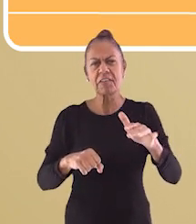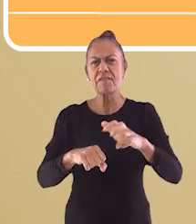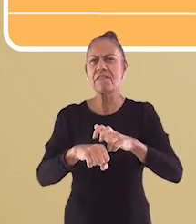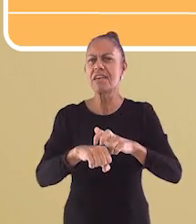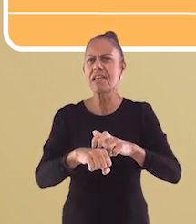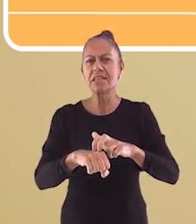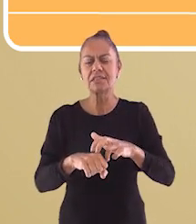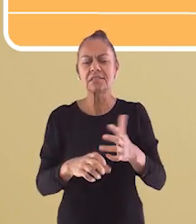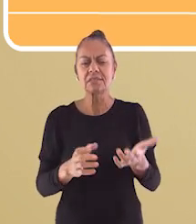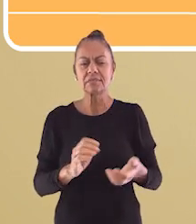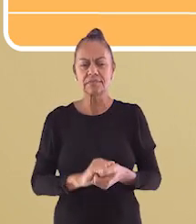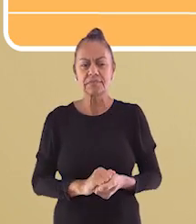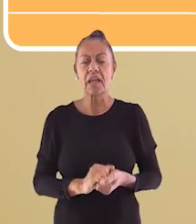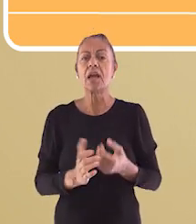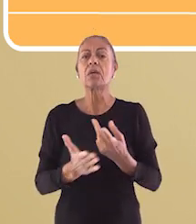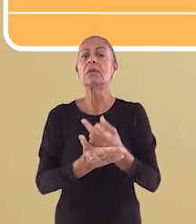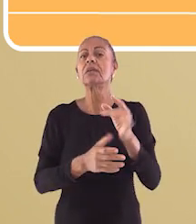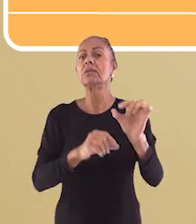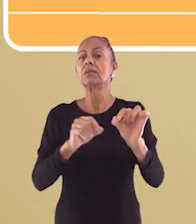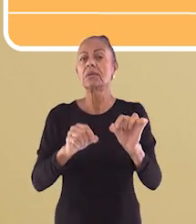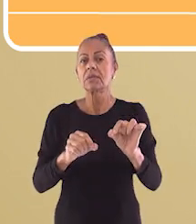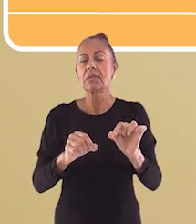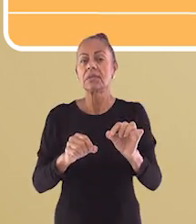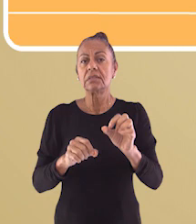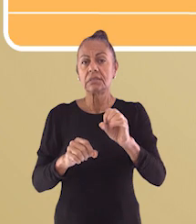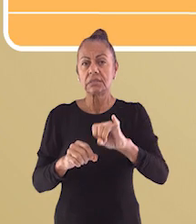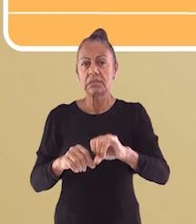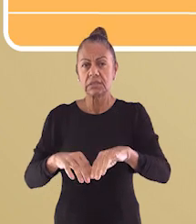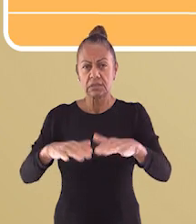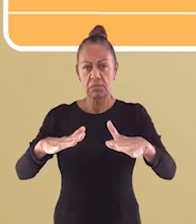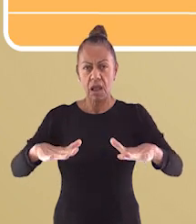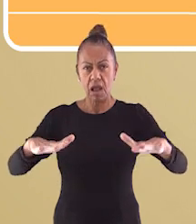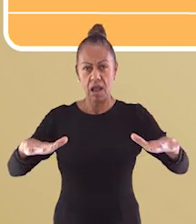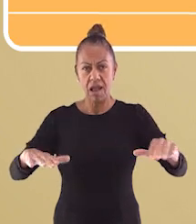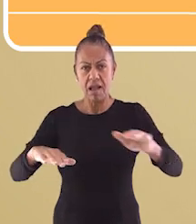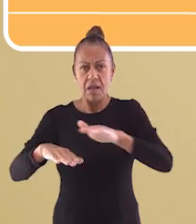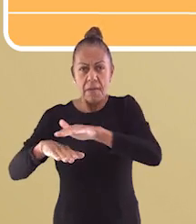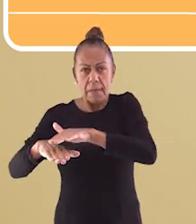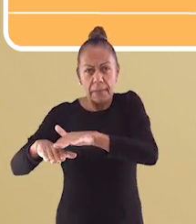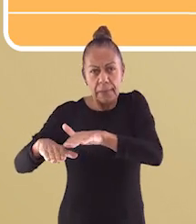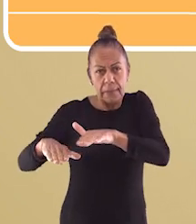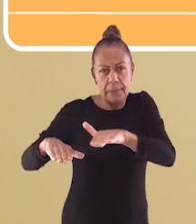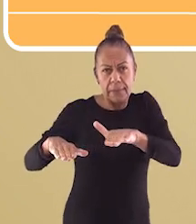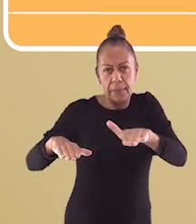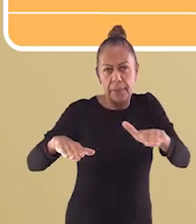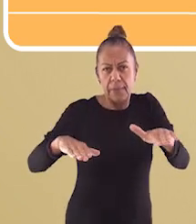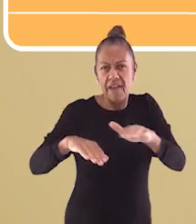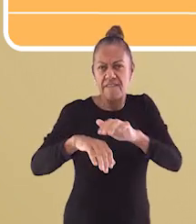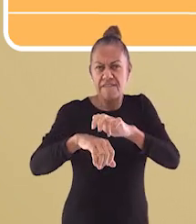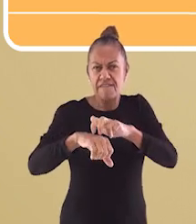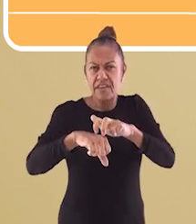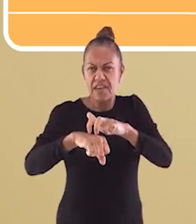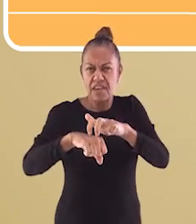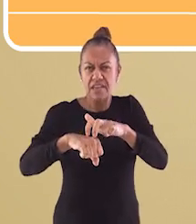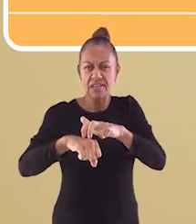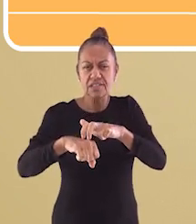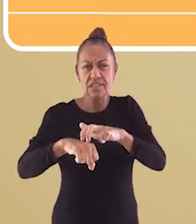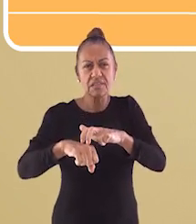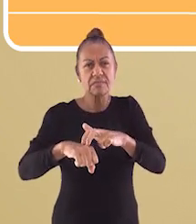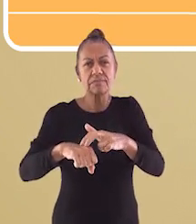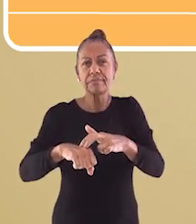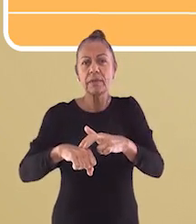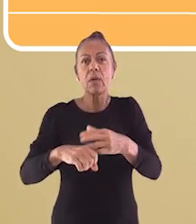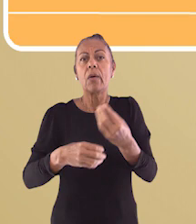acontece? Com a superfície coberta pelas algas, a luz do sol não consegue chegar lá embaixo. E a gente sabe que